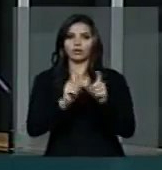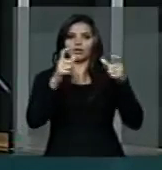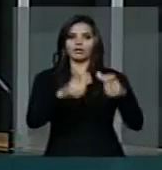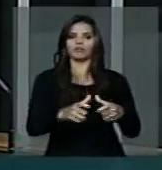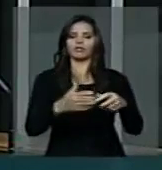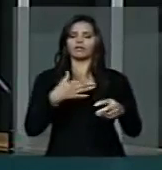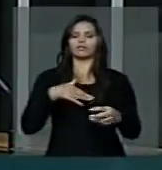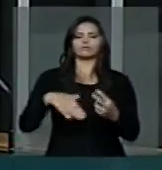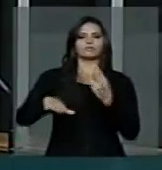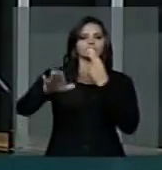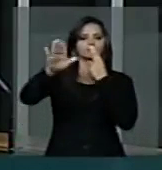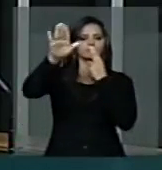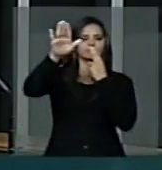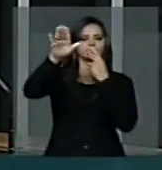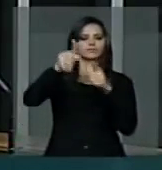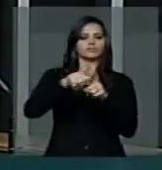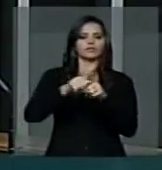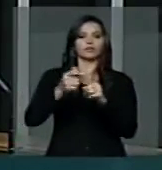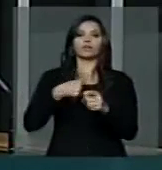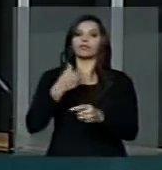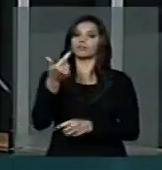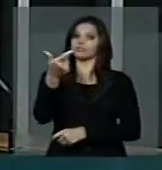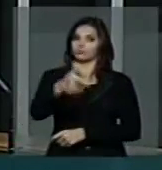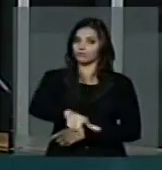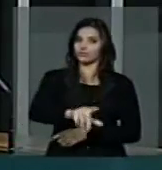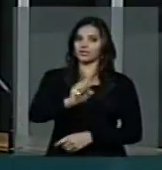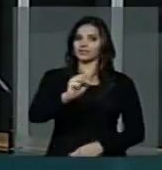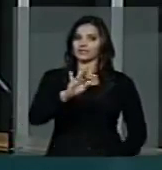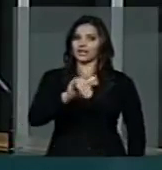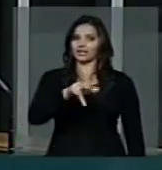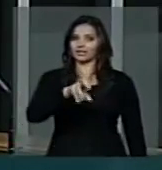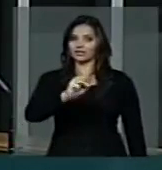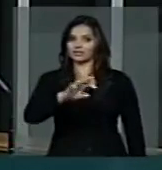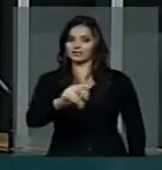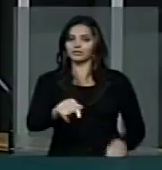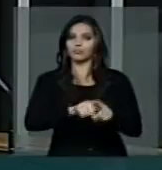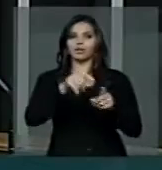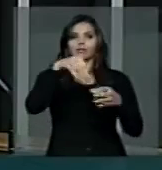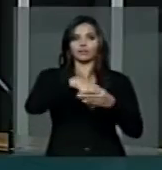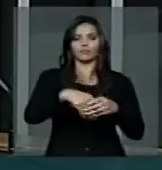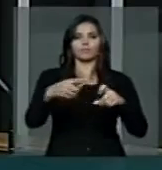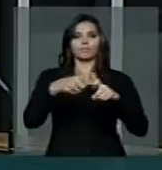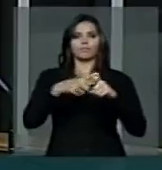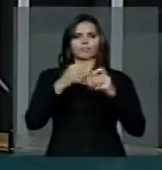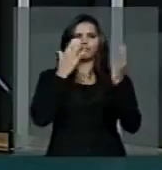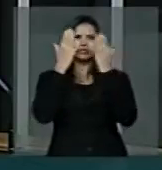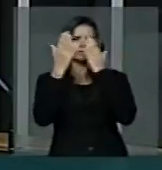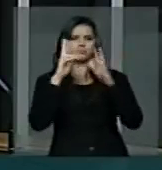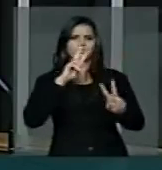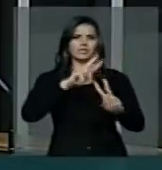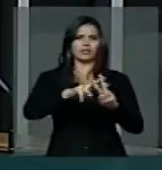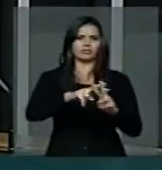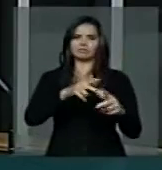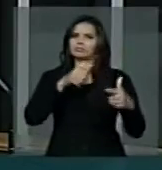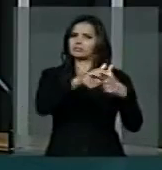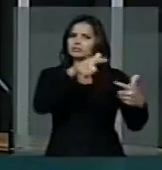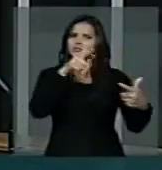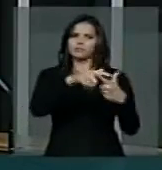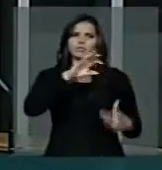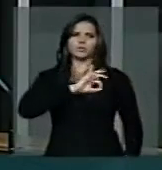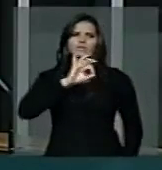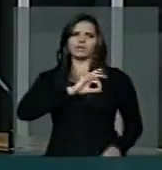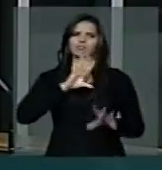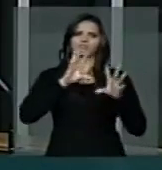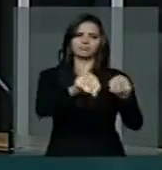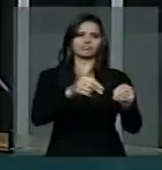nazistas, dos campos de reeducação stalinistas aos psiquiátricos, das prisões, perseguições e abusos policiais